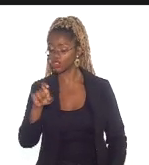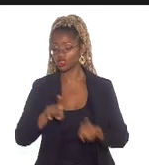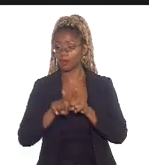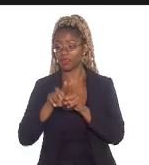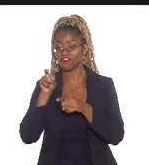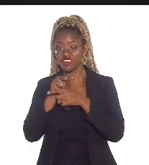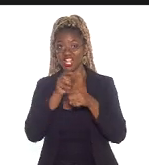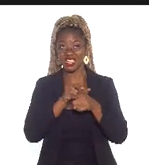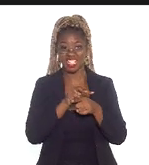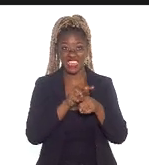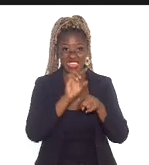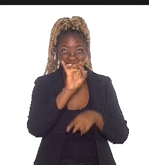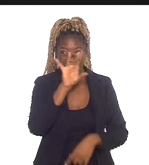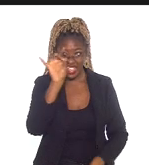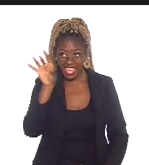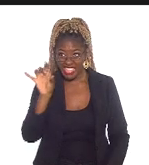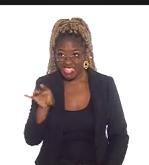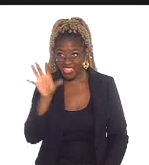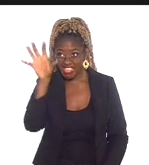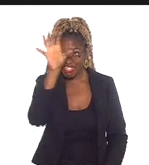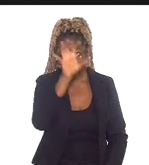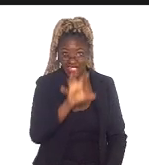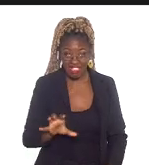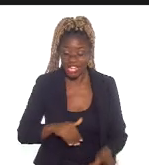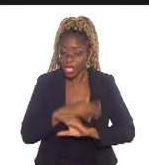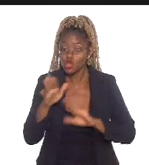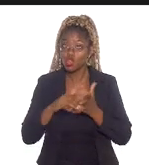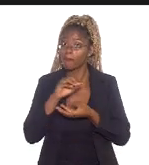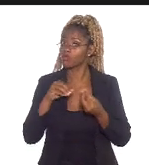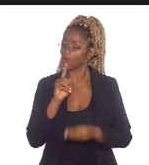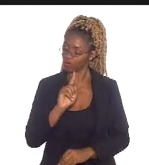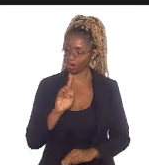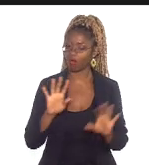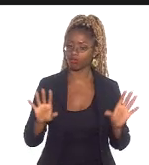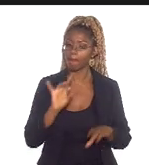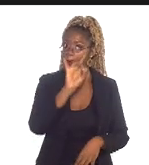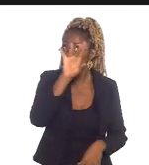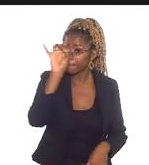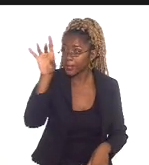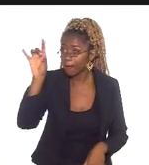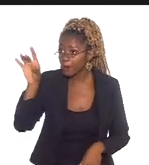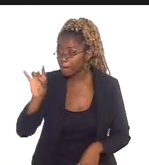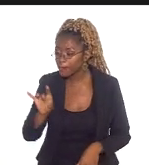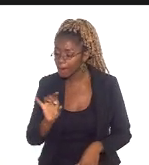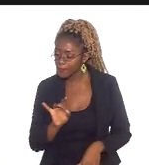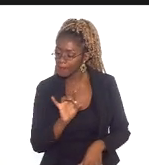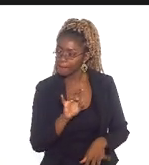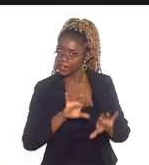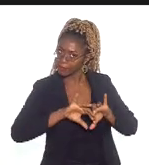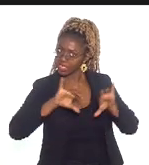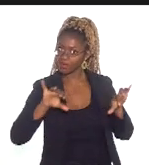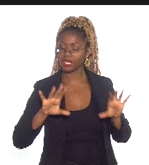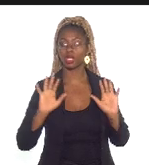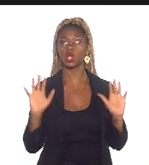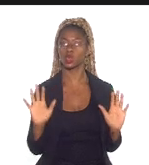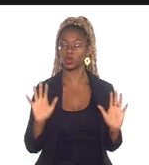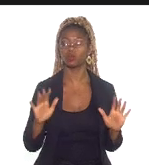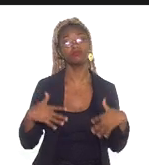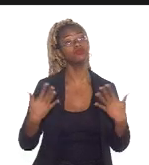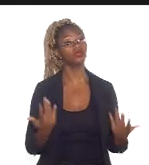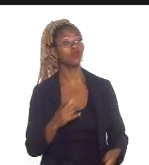não é realizada de uma forma consolidada. Então, nós temos que a